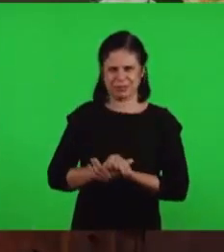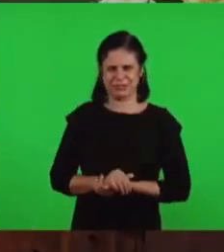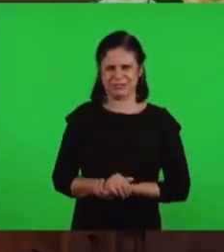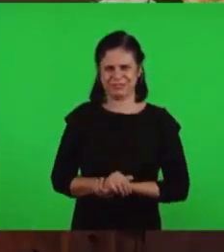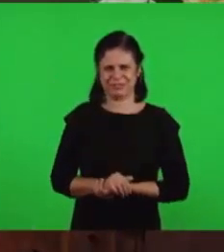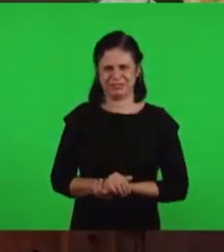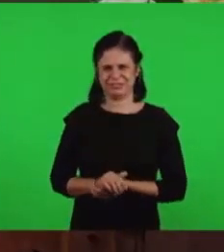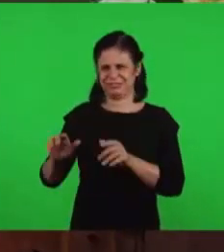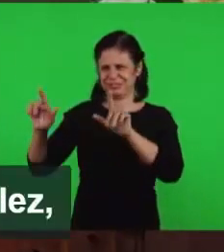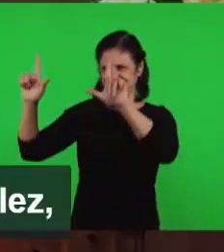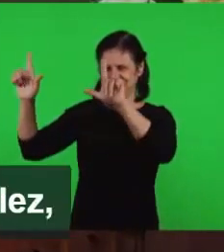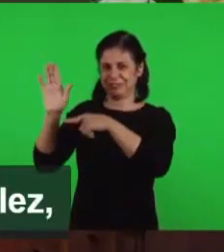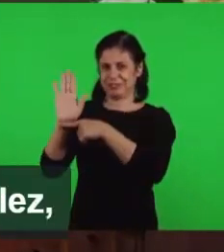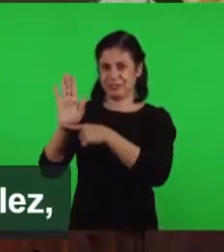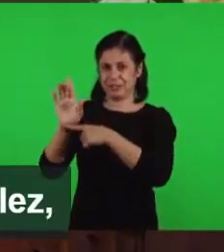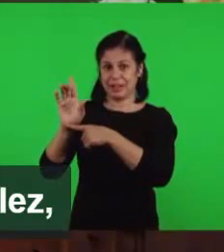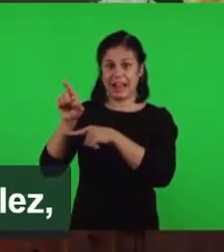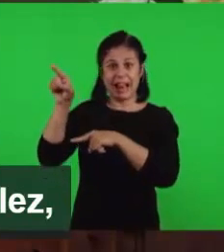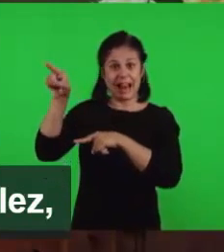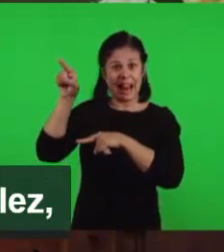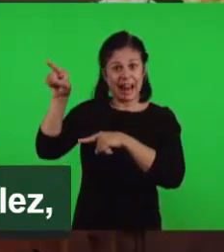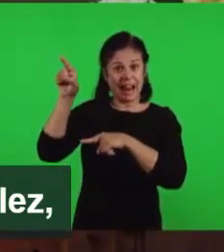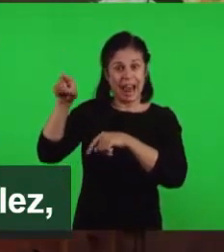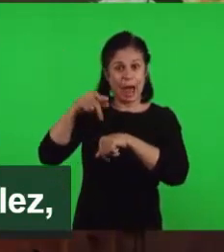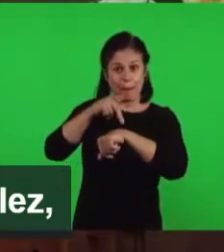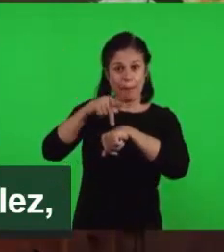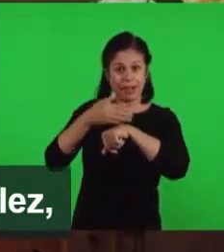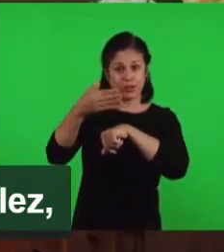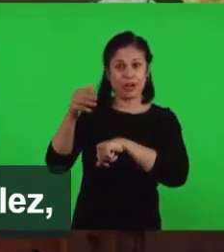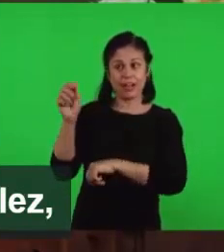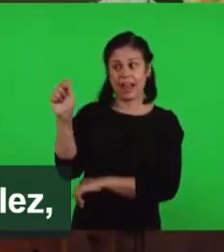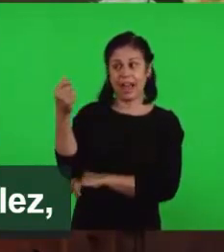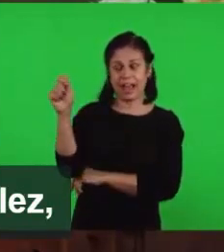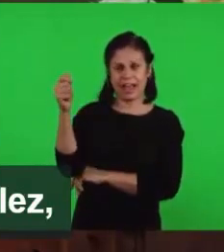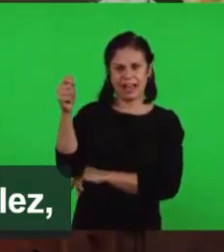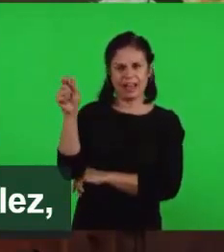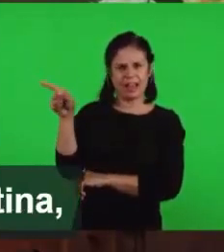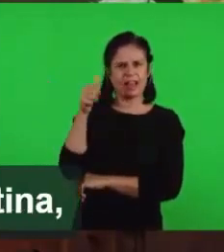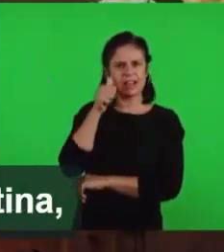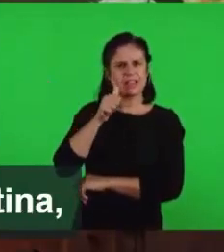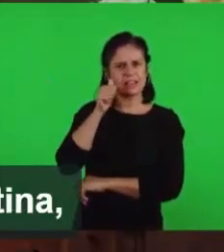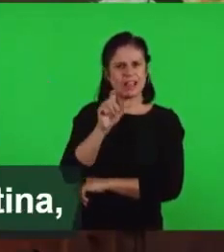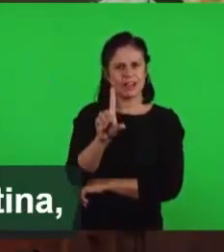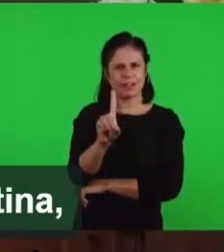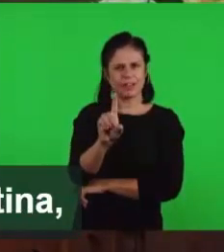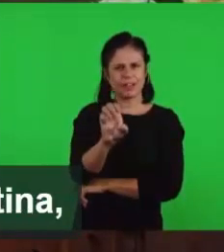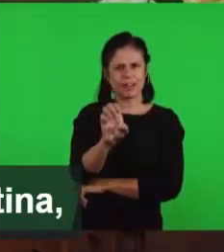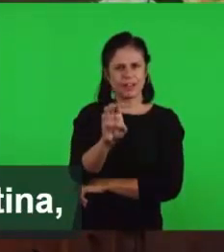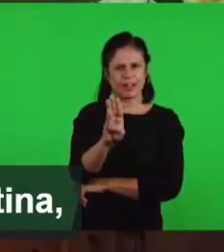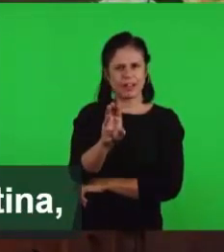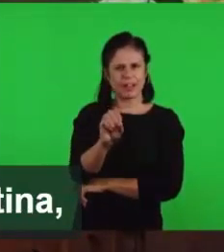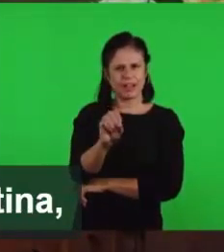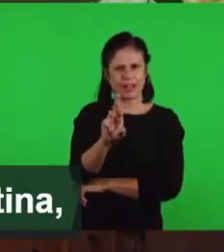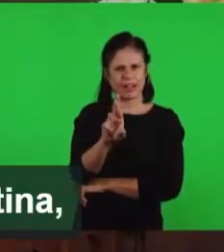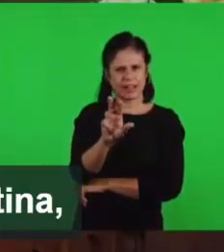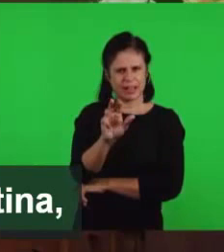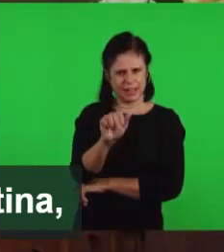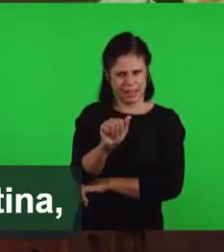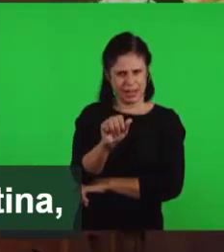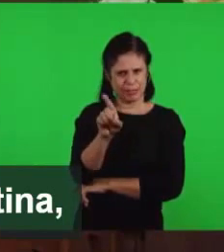das nossas igrejas na Argentina nós vamos ter ali a irmã Débora gonzala esquerda da igreja de Ramos Maria